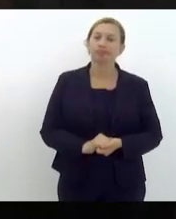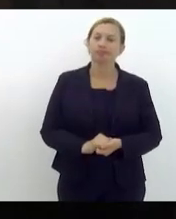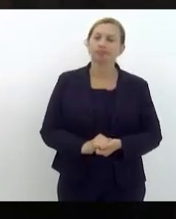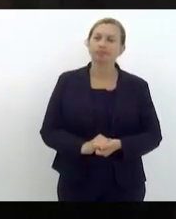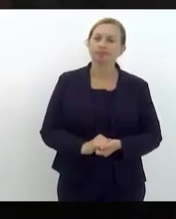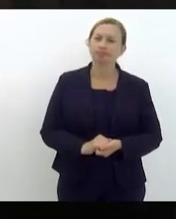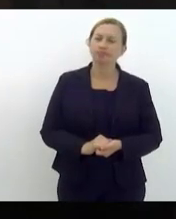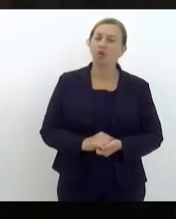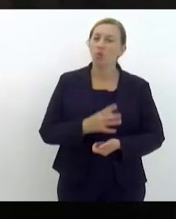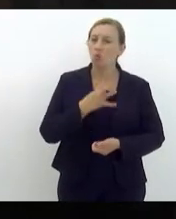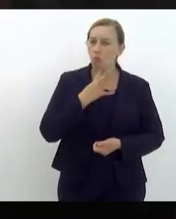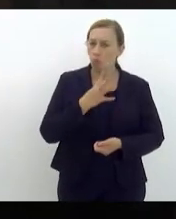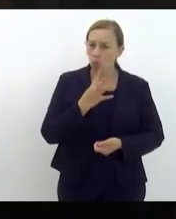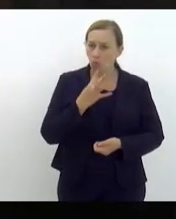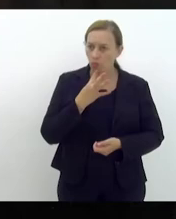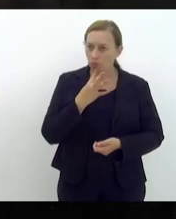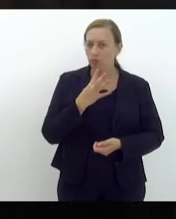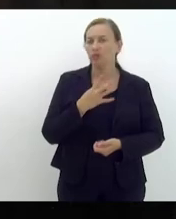reconhecer